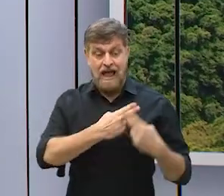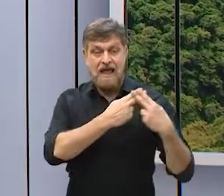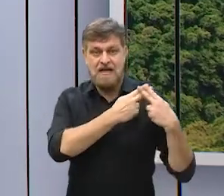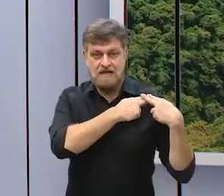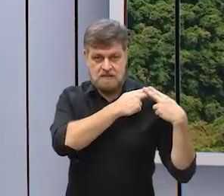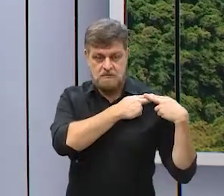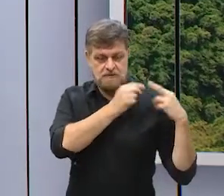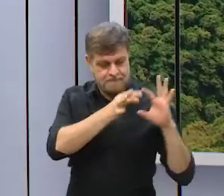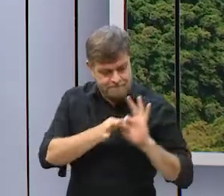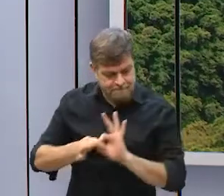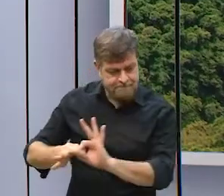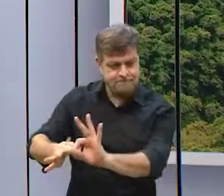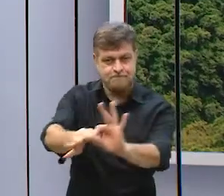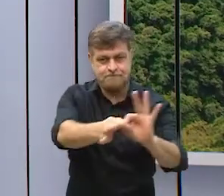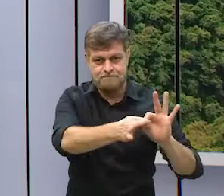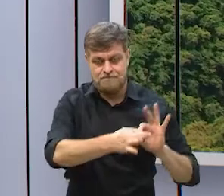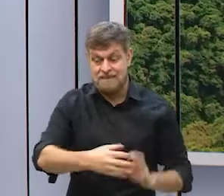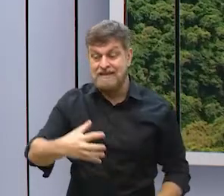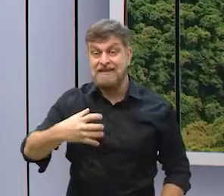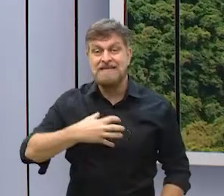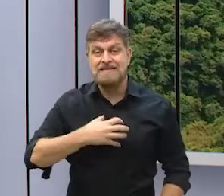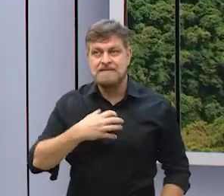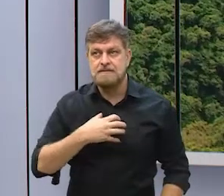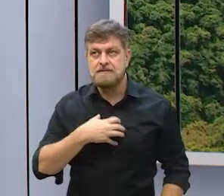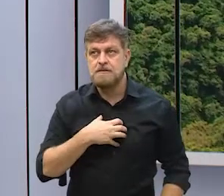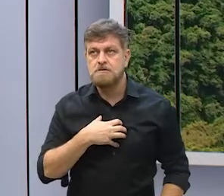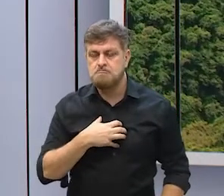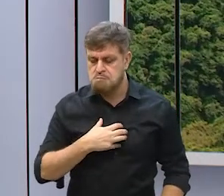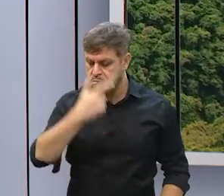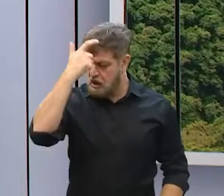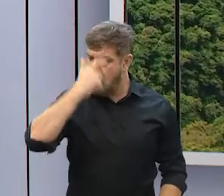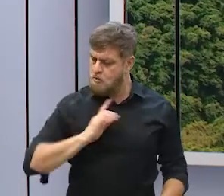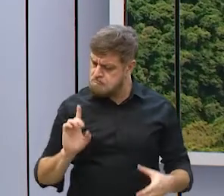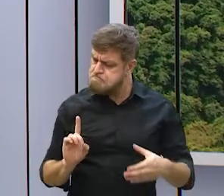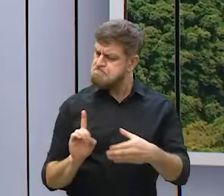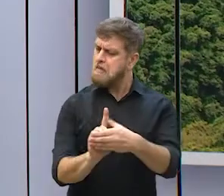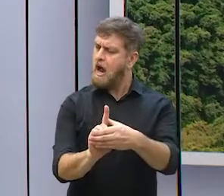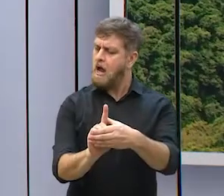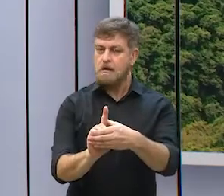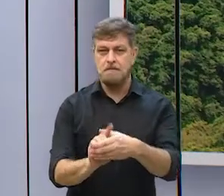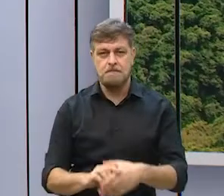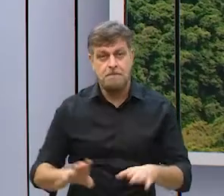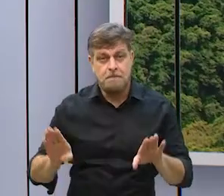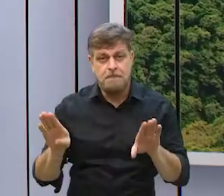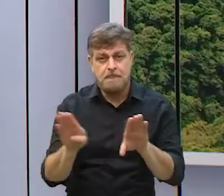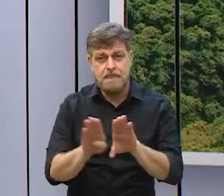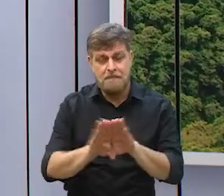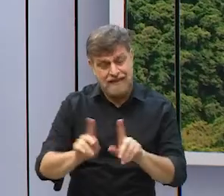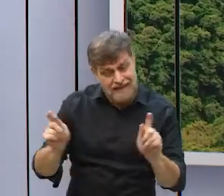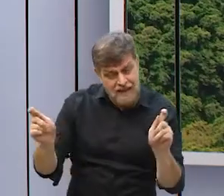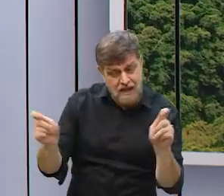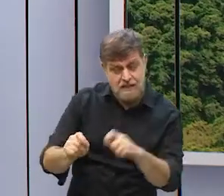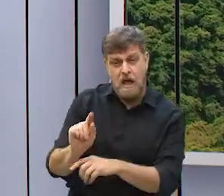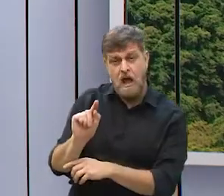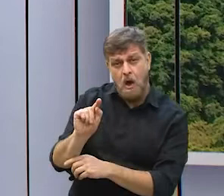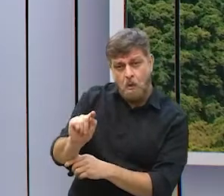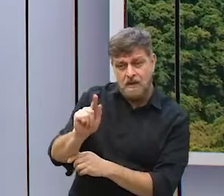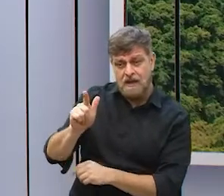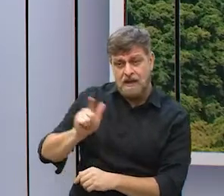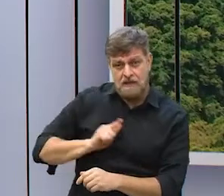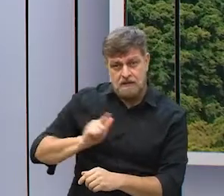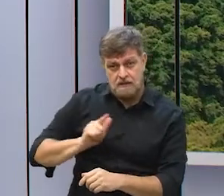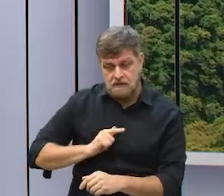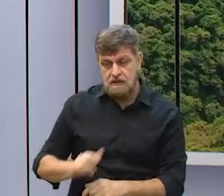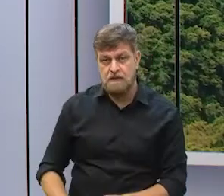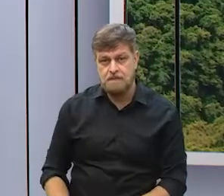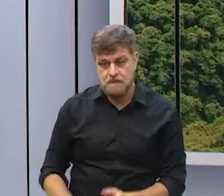que é parte do processo, não é? Também possibilita este